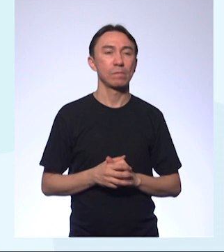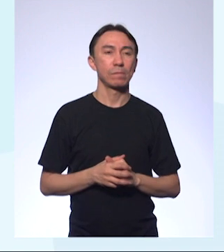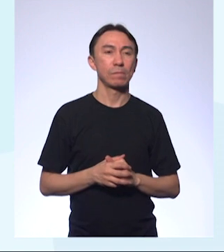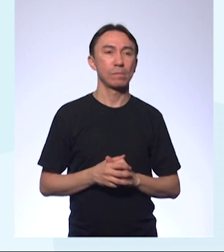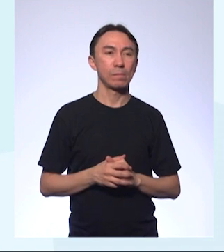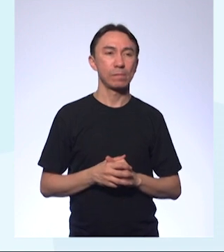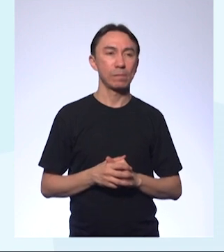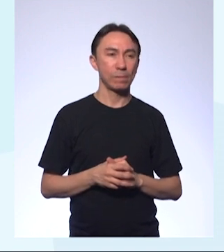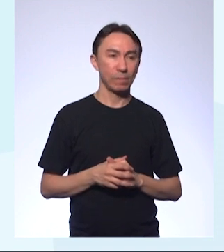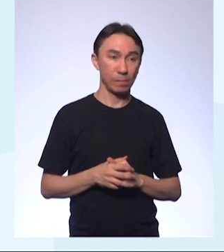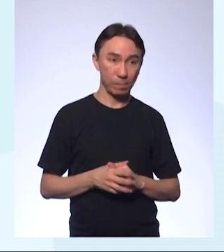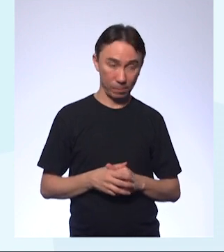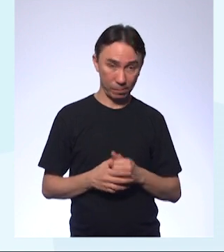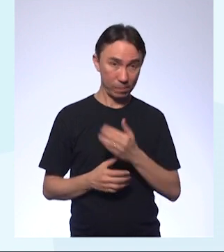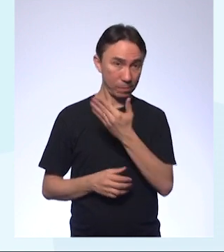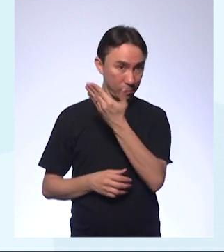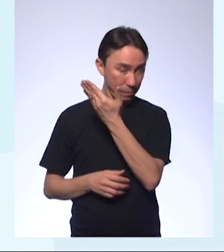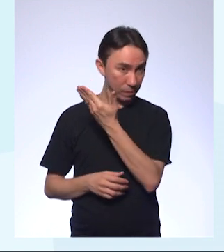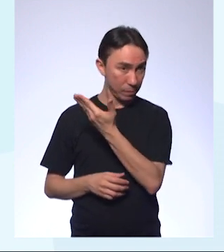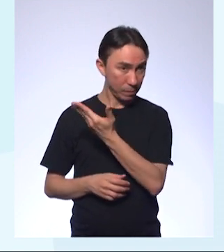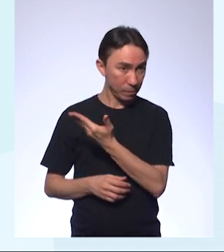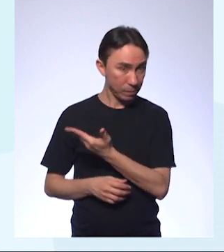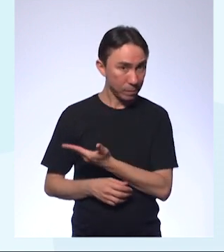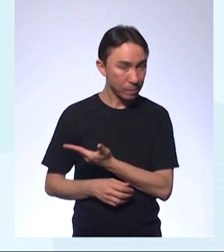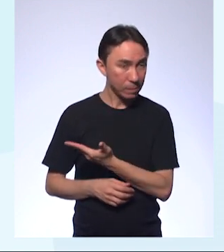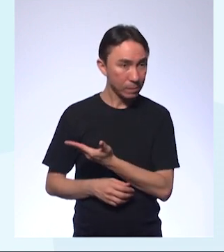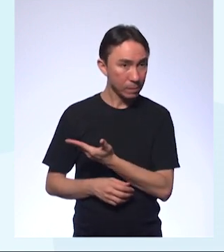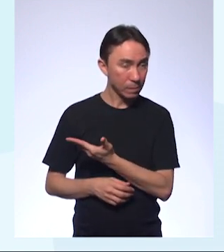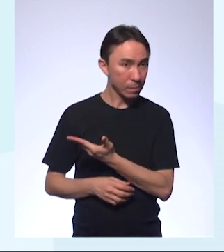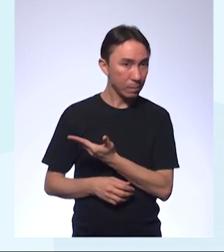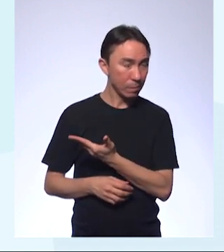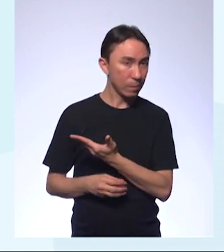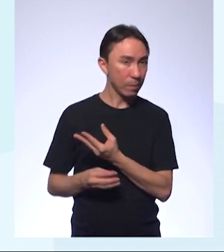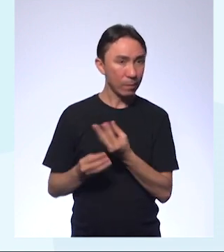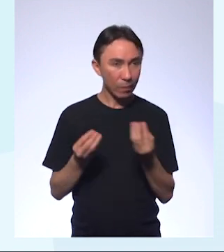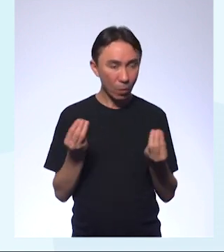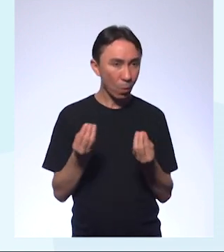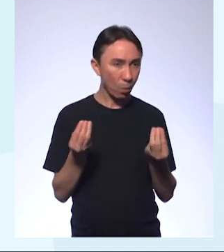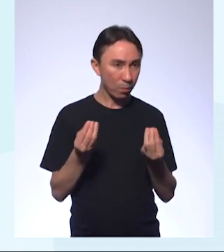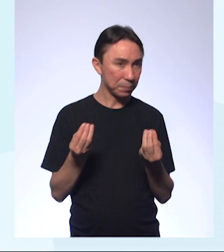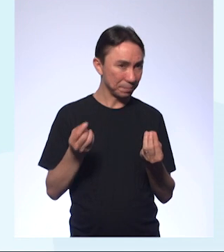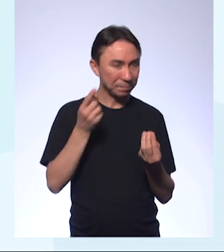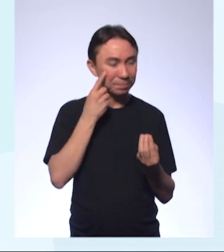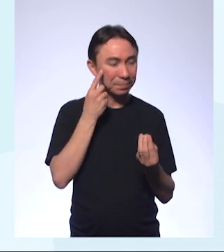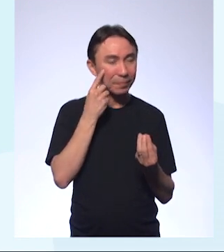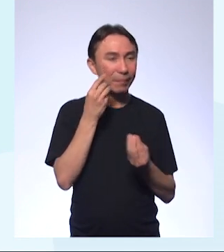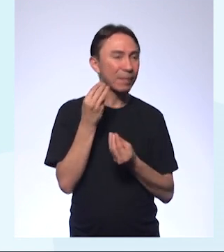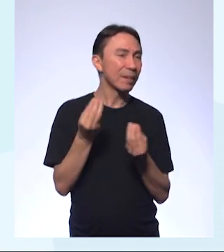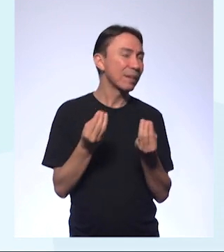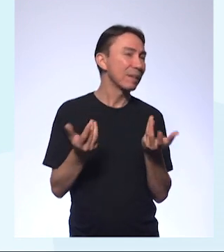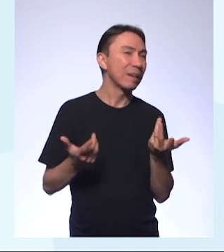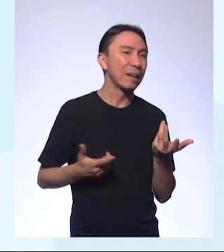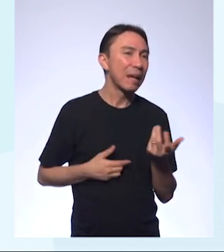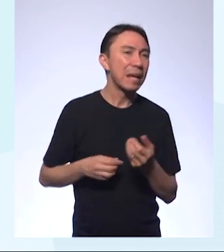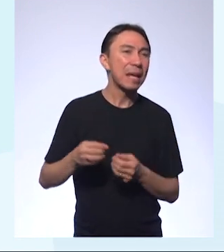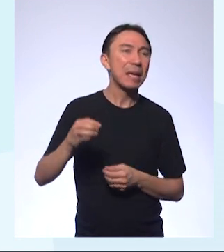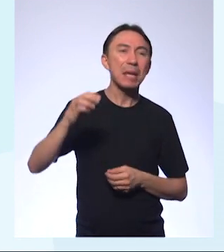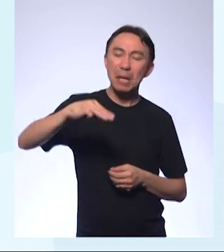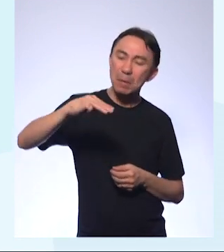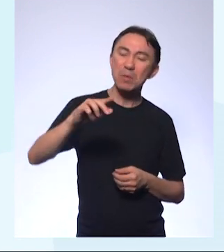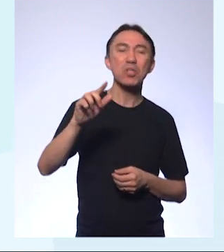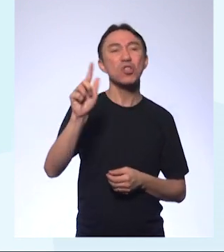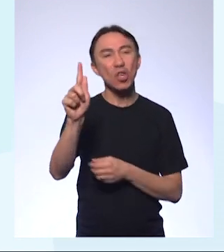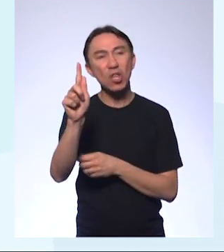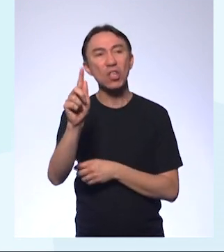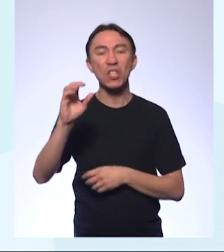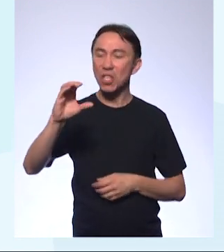Aqui, então, eu tenho para mostrar para vocês como que a gente monta essa ligação. Porque não basta dizer, o MgCl ele é iônico